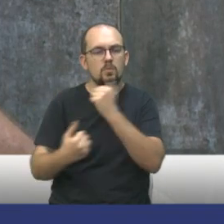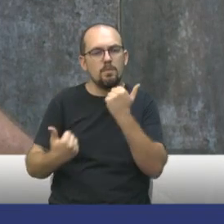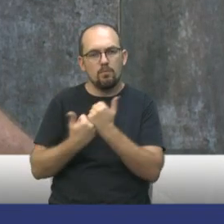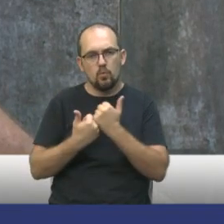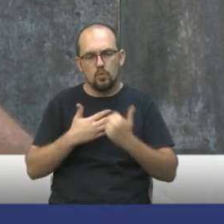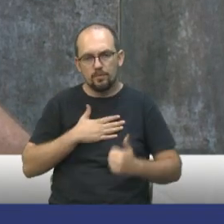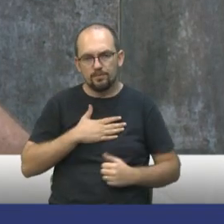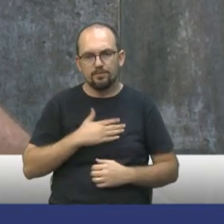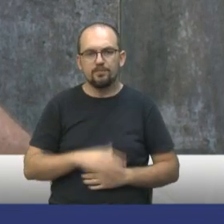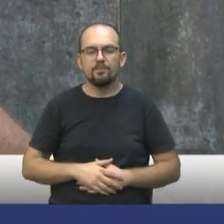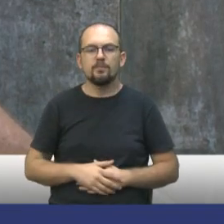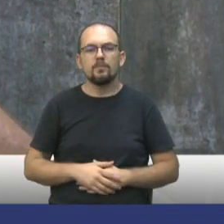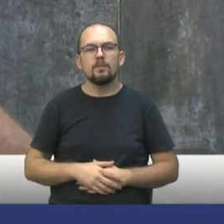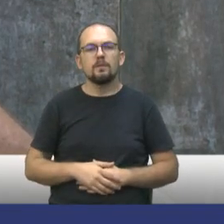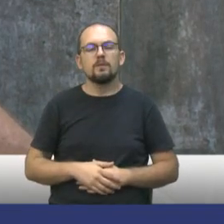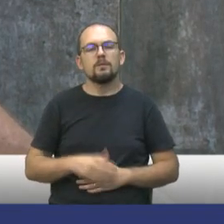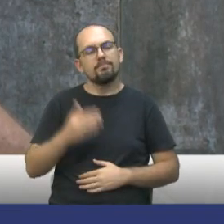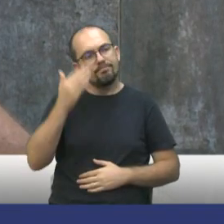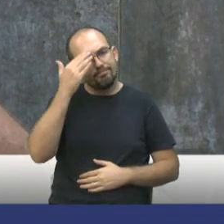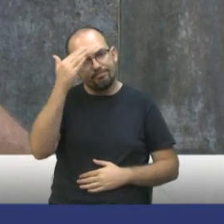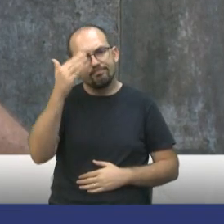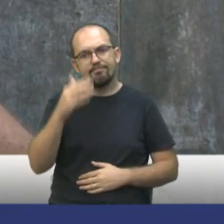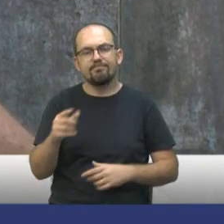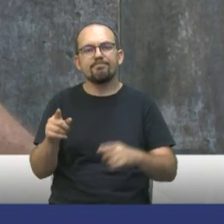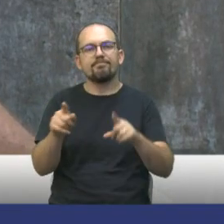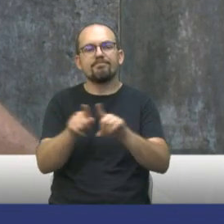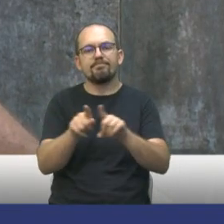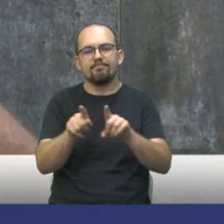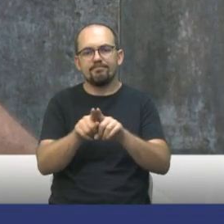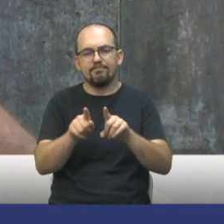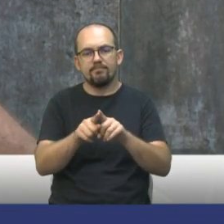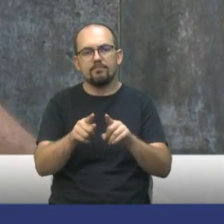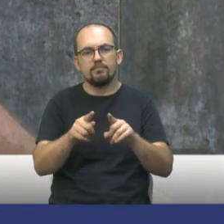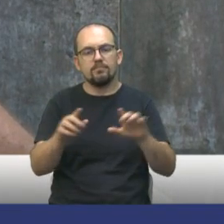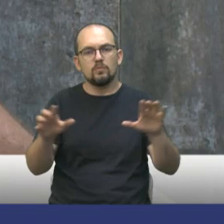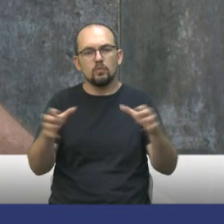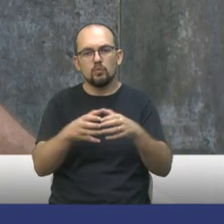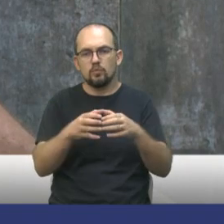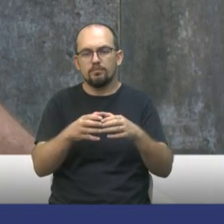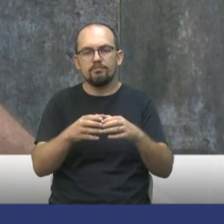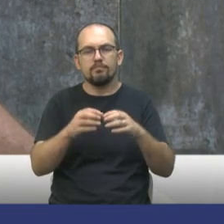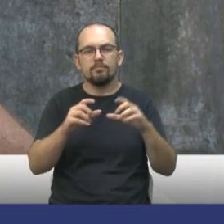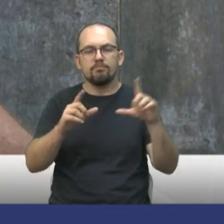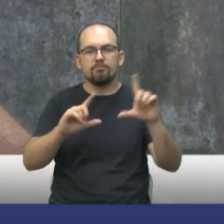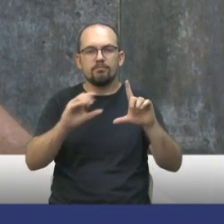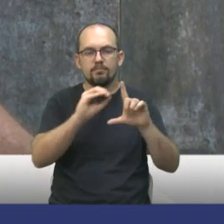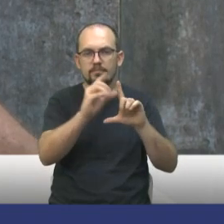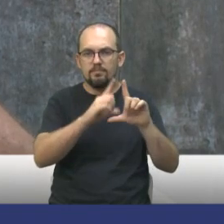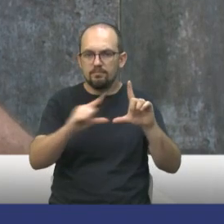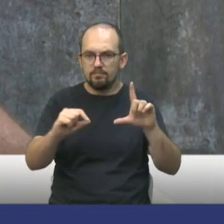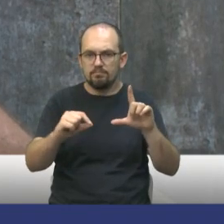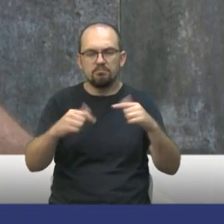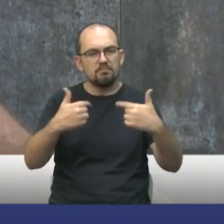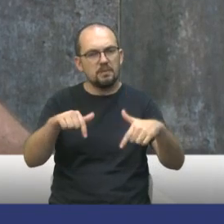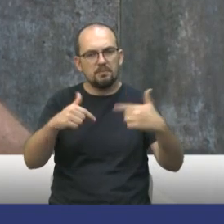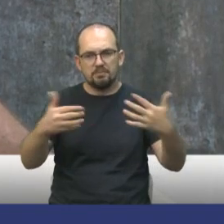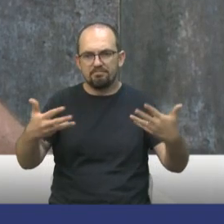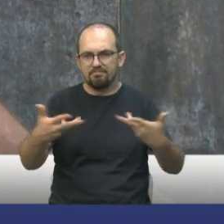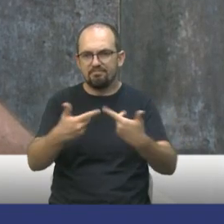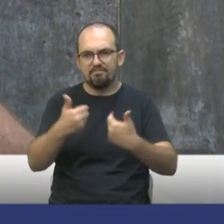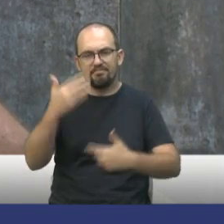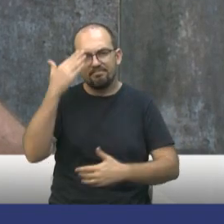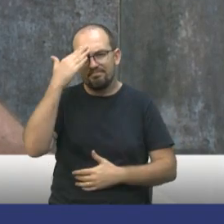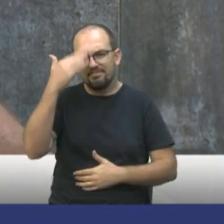Tá? E agradecer também o pessoal da TV Câmara, um excelente trabalho que eles fazem. Obrigado.